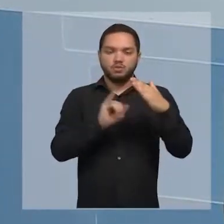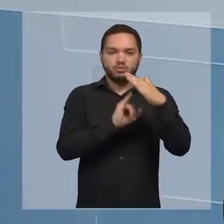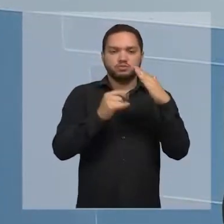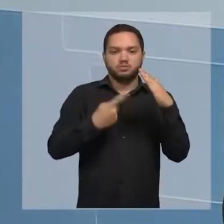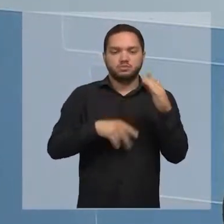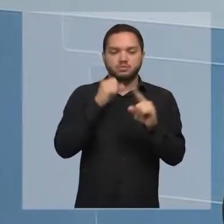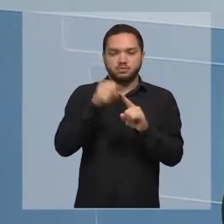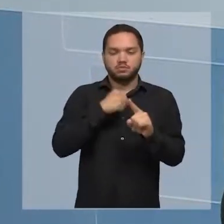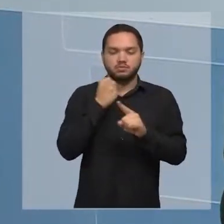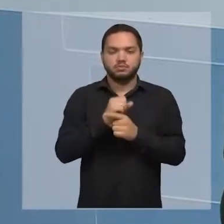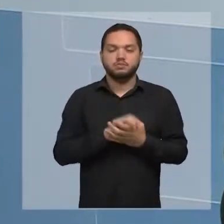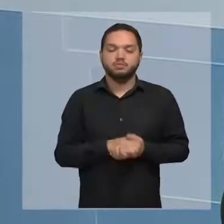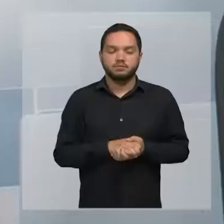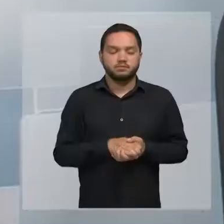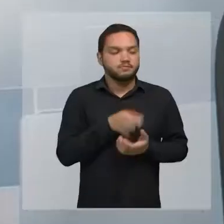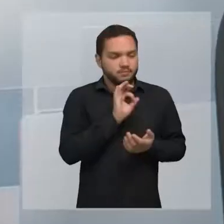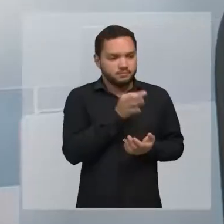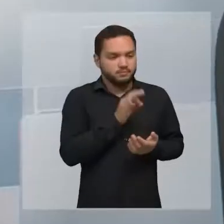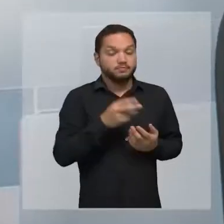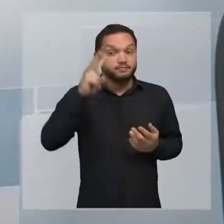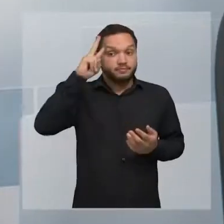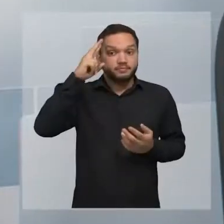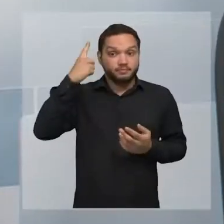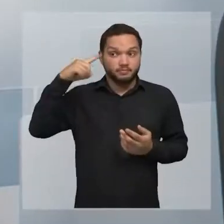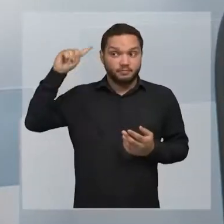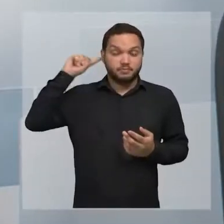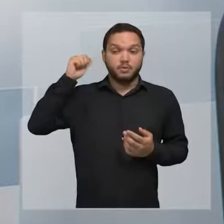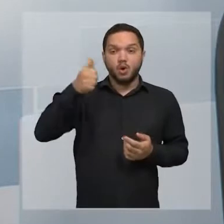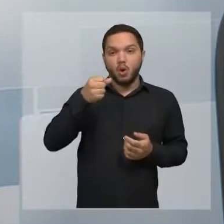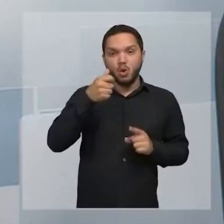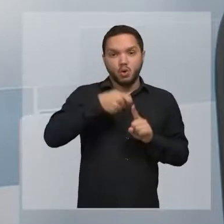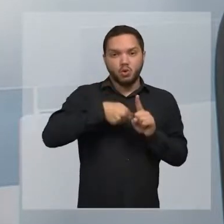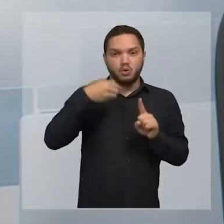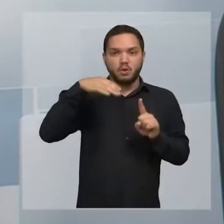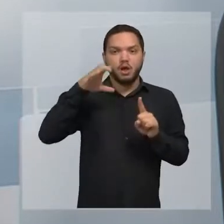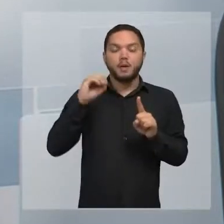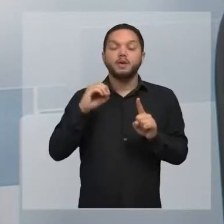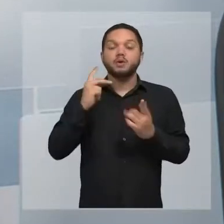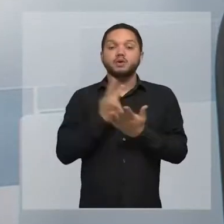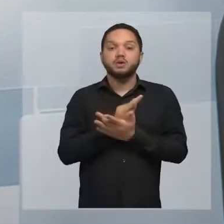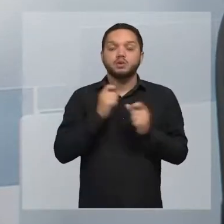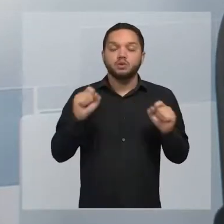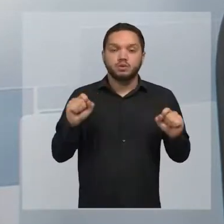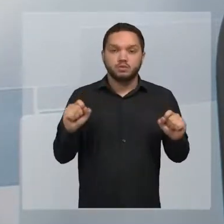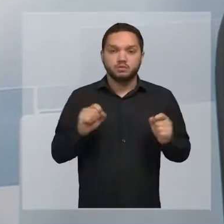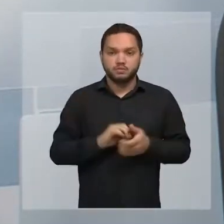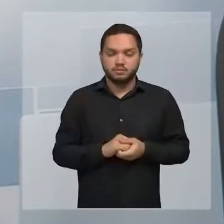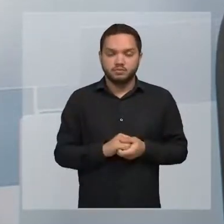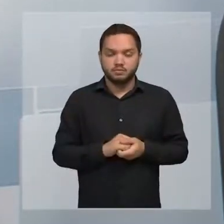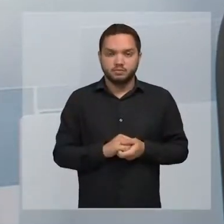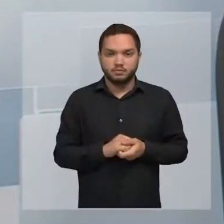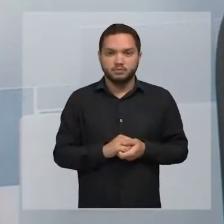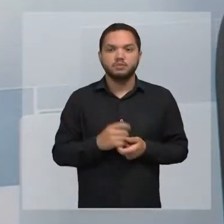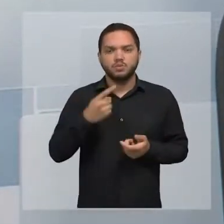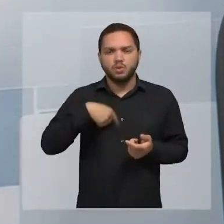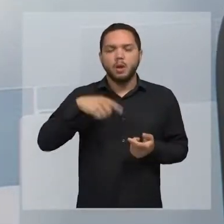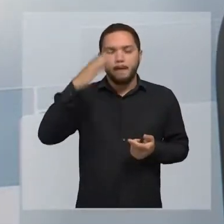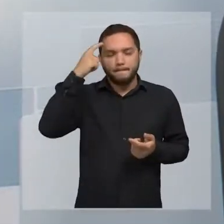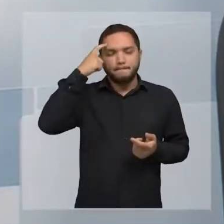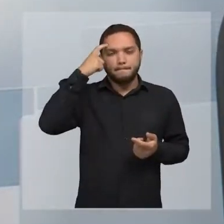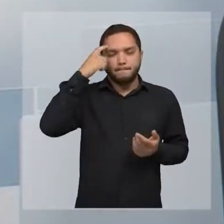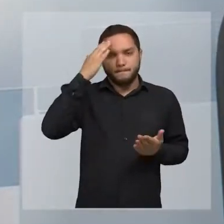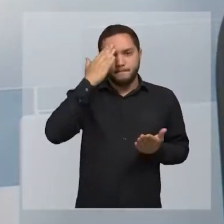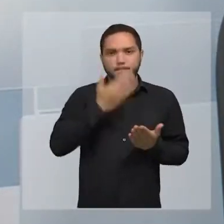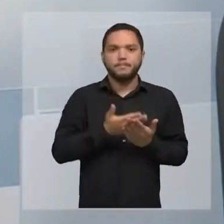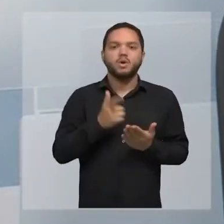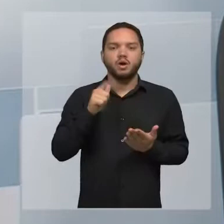da sociedade. O interessante, Paulo, que nessa última segunda-feira, dia 11 de março, houve o retorno.